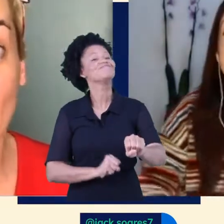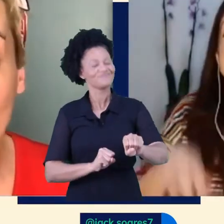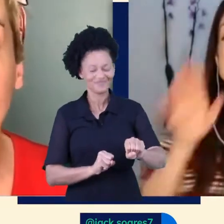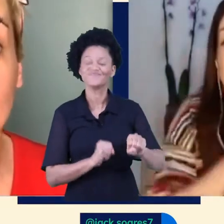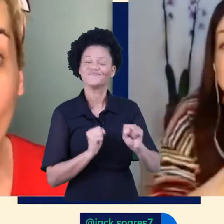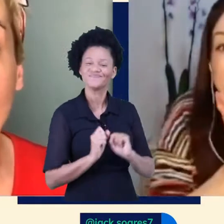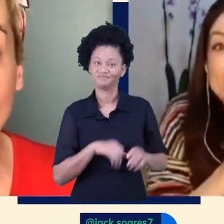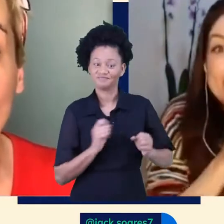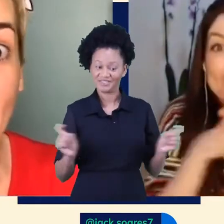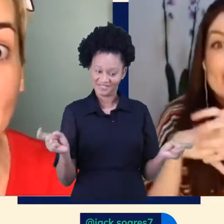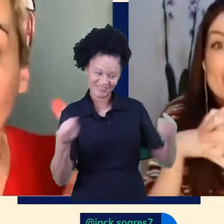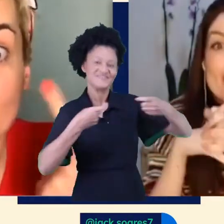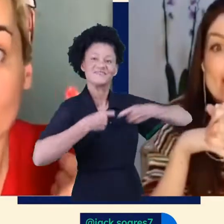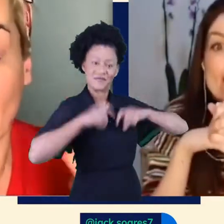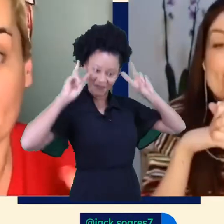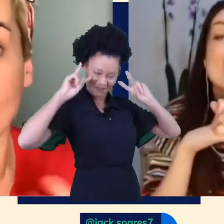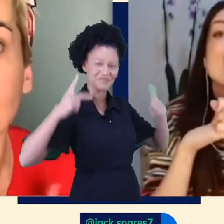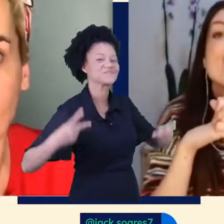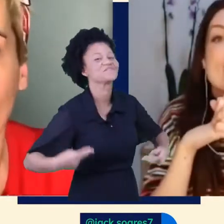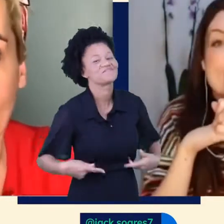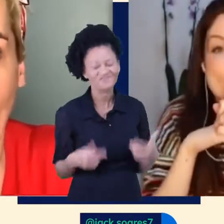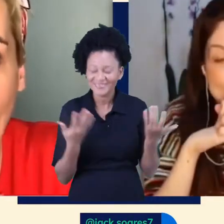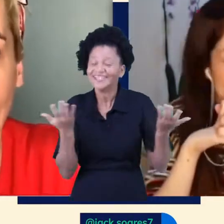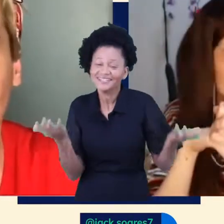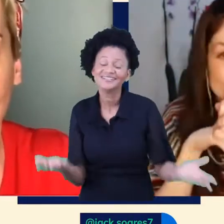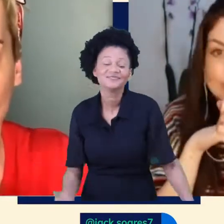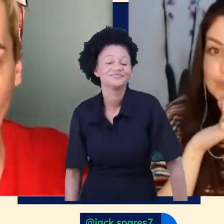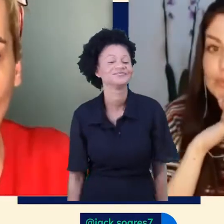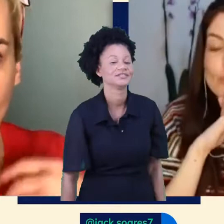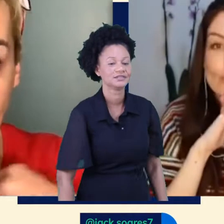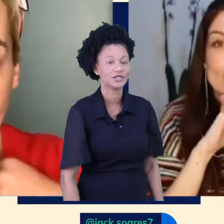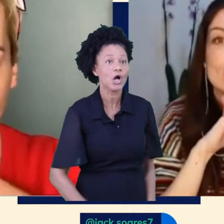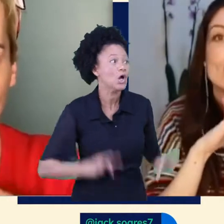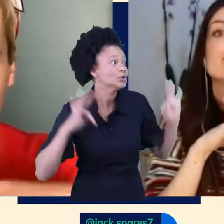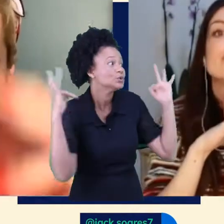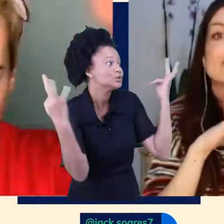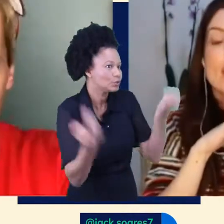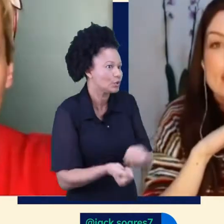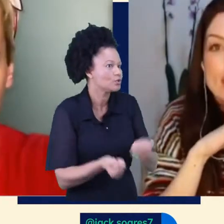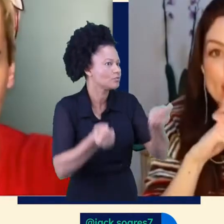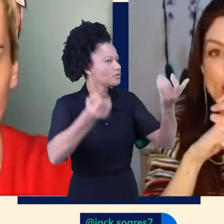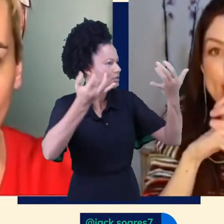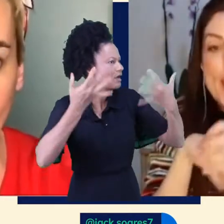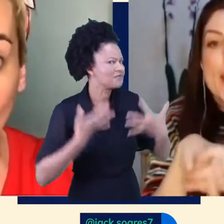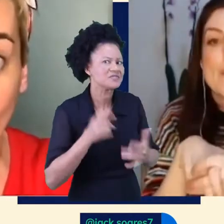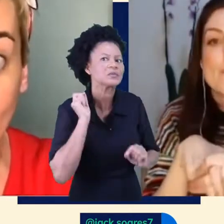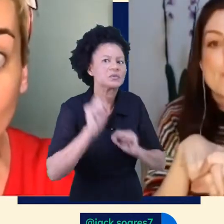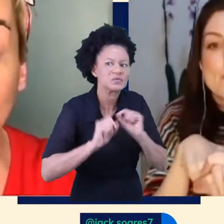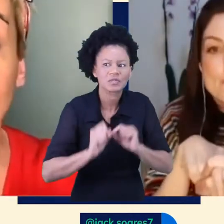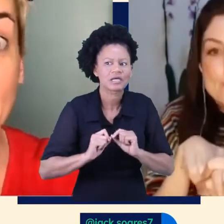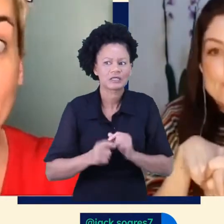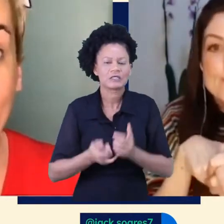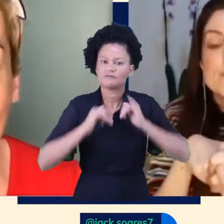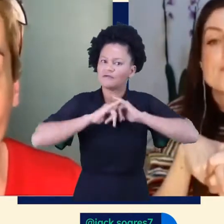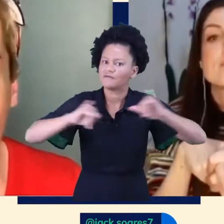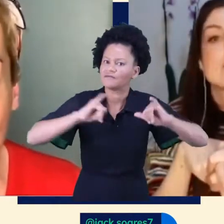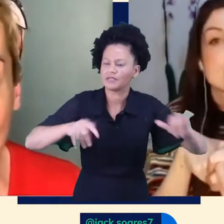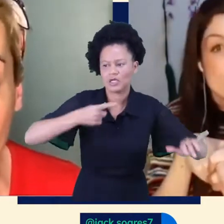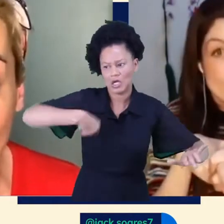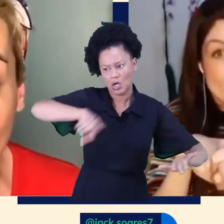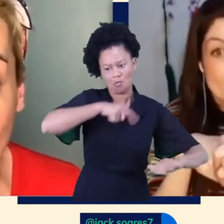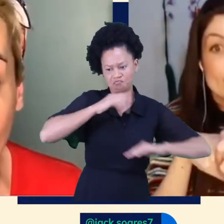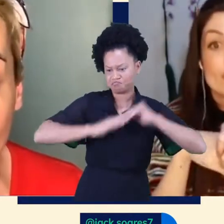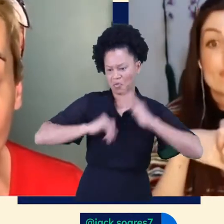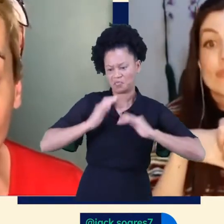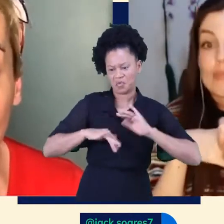todo mundo falando que é uma coisa que não é divulgada. A gente que não é da área, né? Eu falo a gente, e eu acho que muitas pessoas que estão aqui acompanhando não tem nem